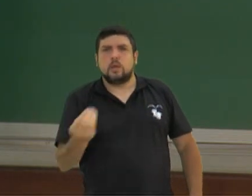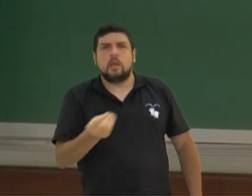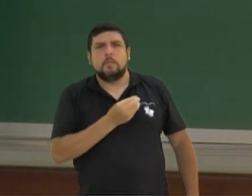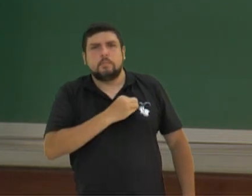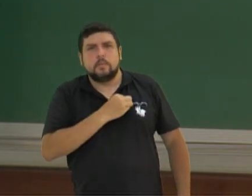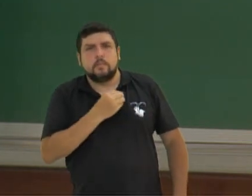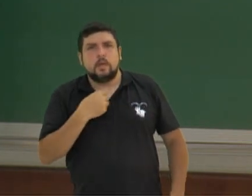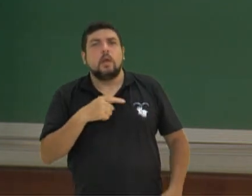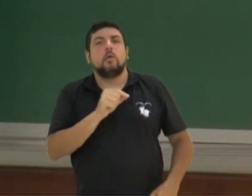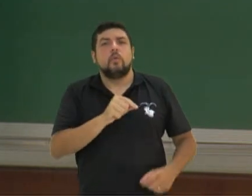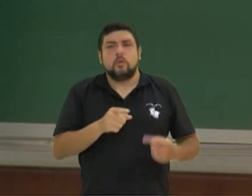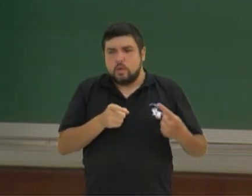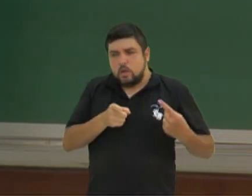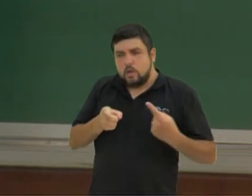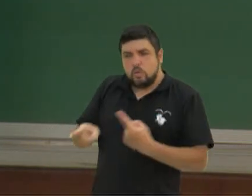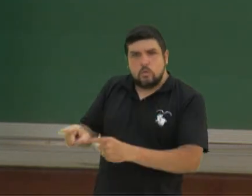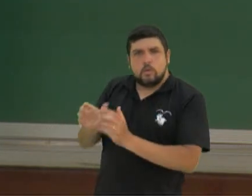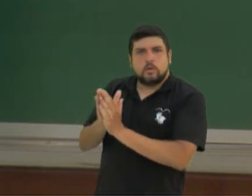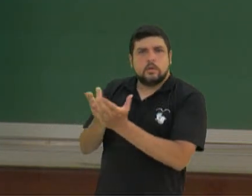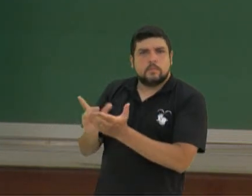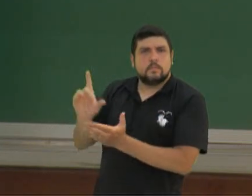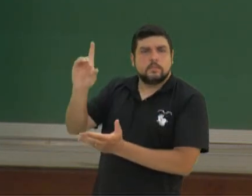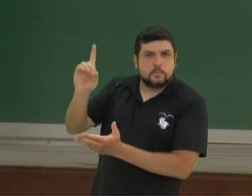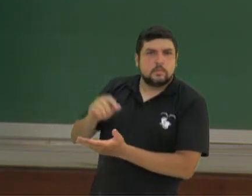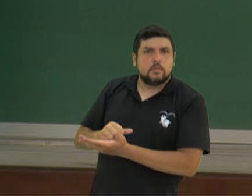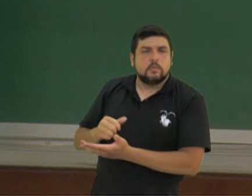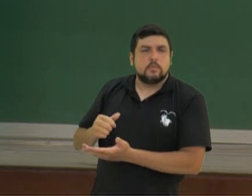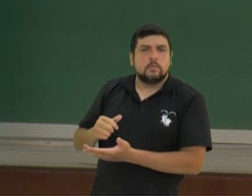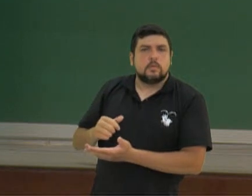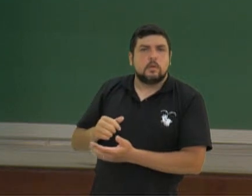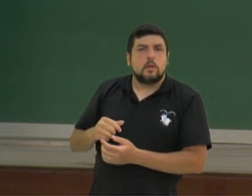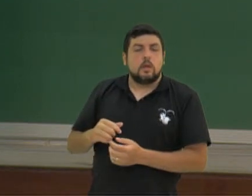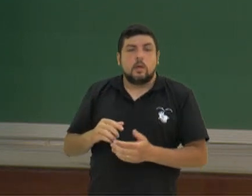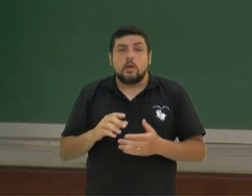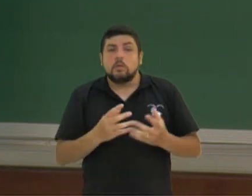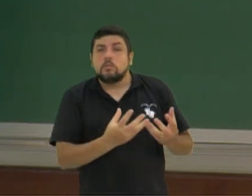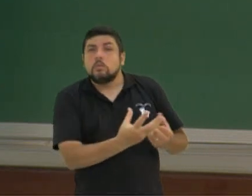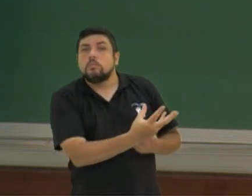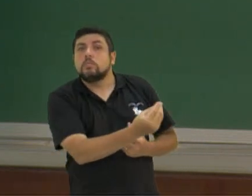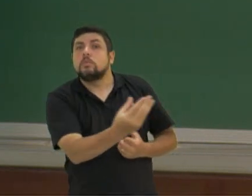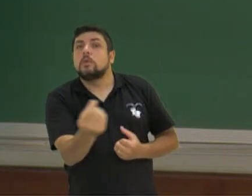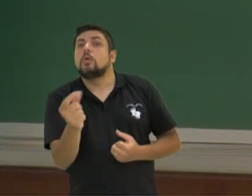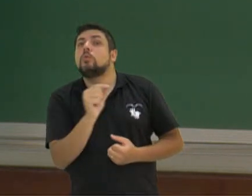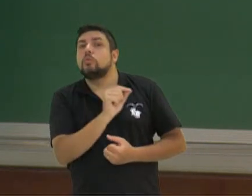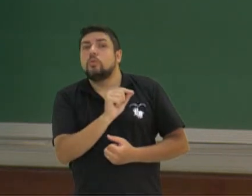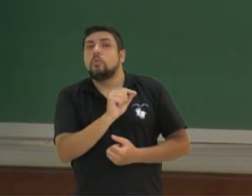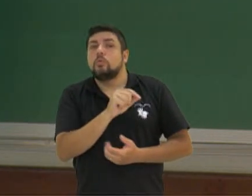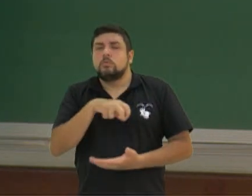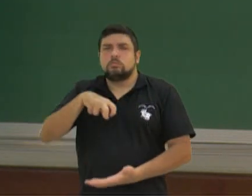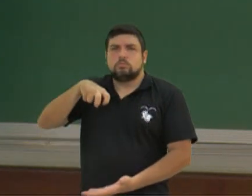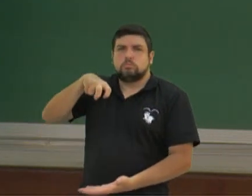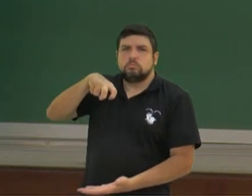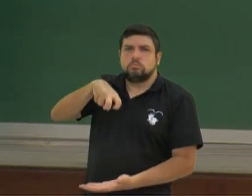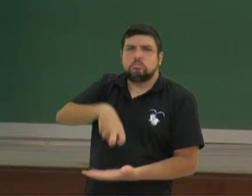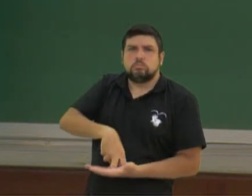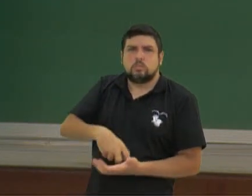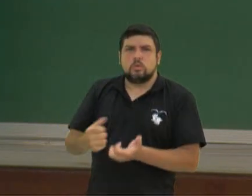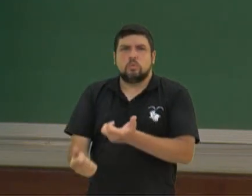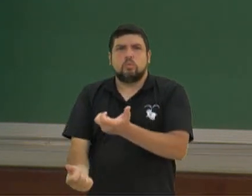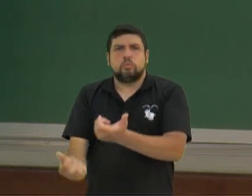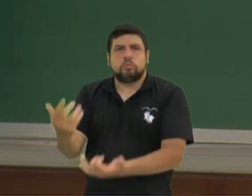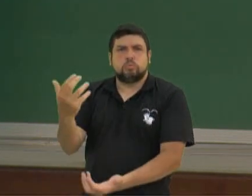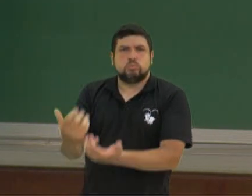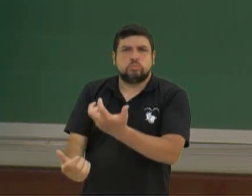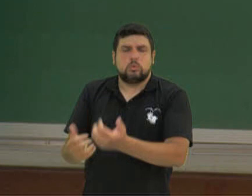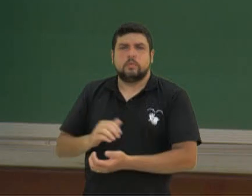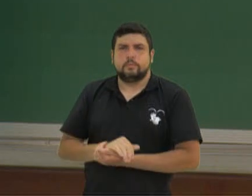contra a palavra cristã, e muitos deles poderiam ser condenados à fogueira. Vocês